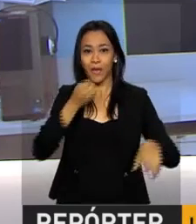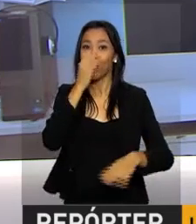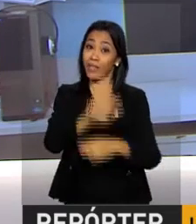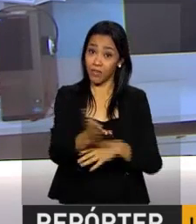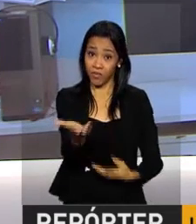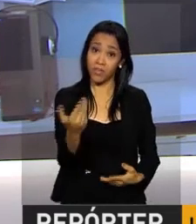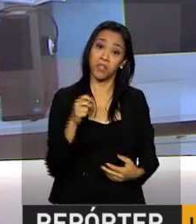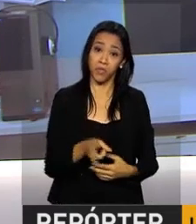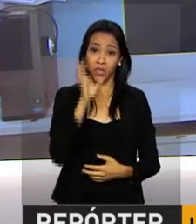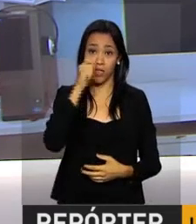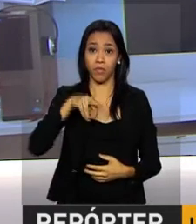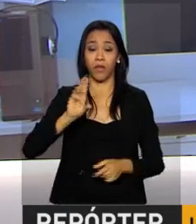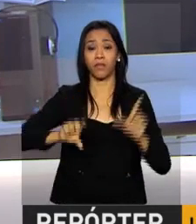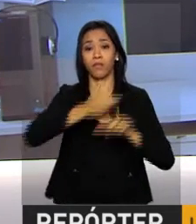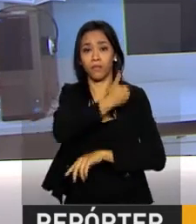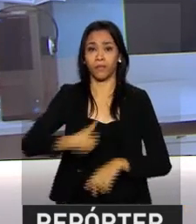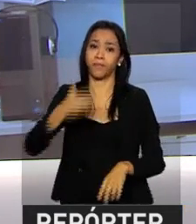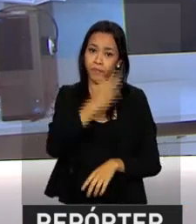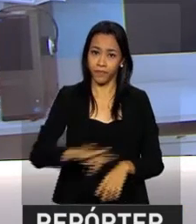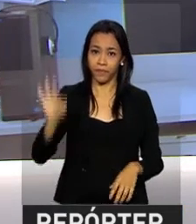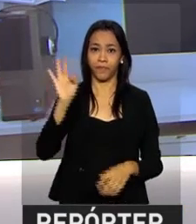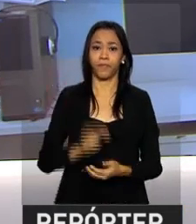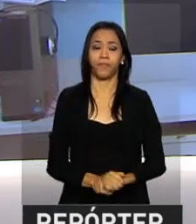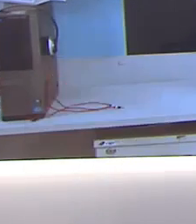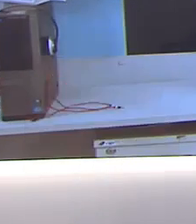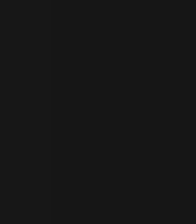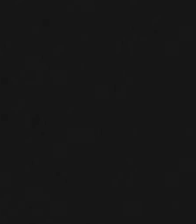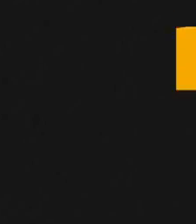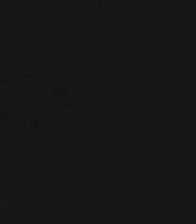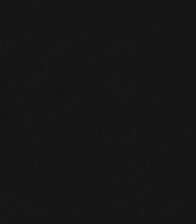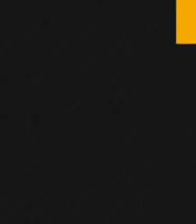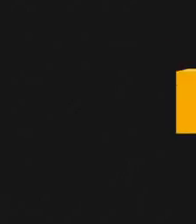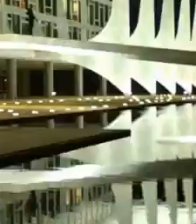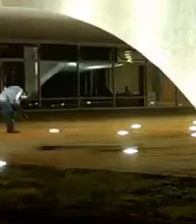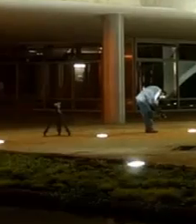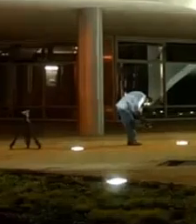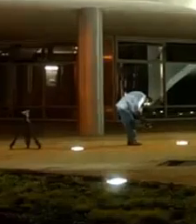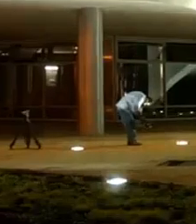Boa tarde para você e continue com a gente, NBR, a TV do Governo Federal. Música